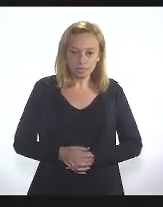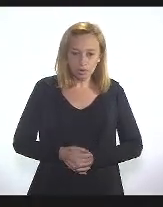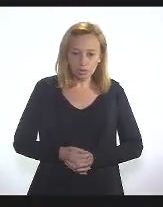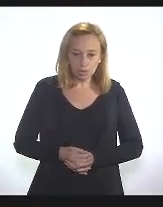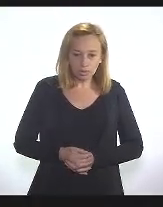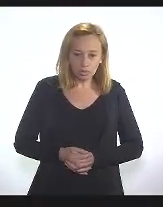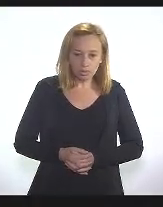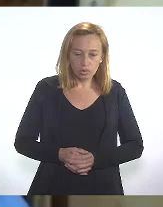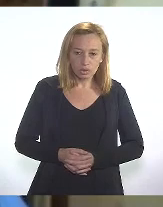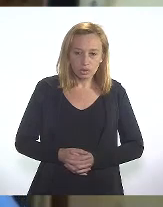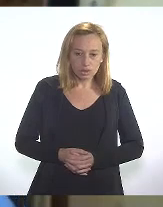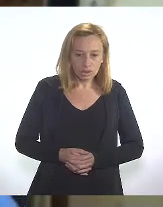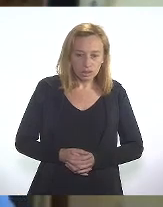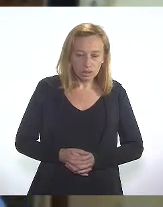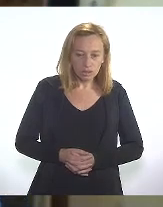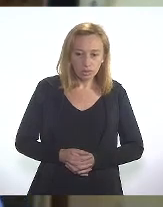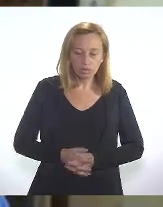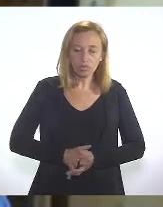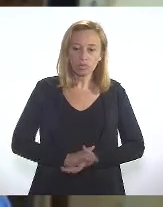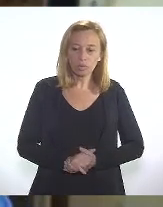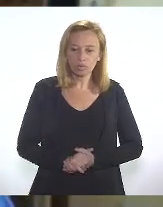Senhor presidente,